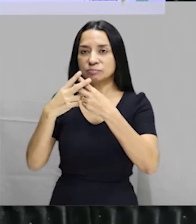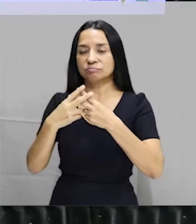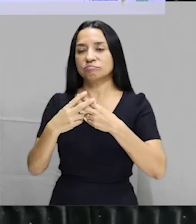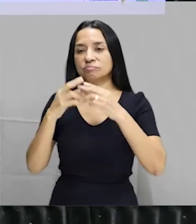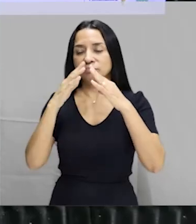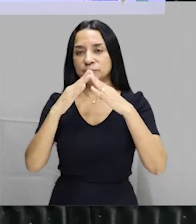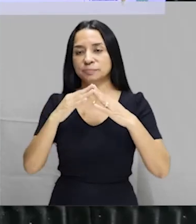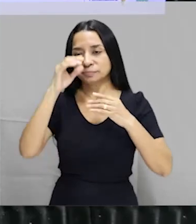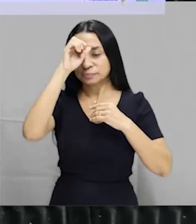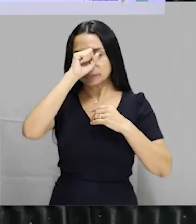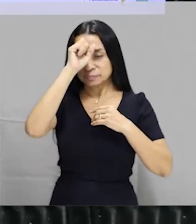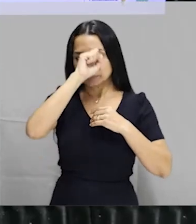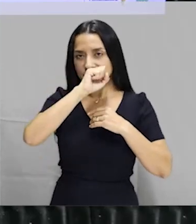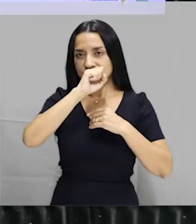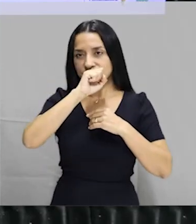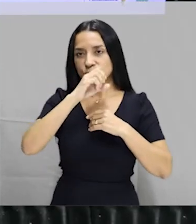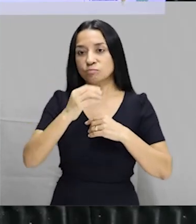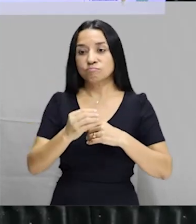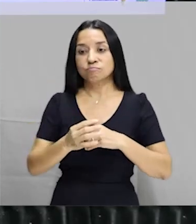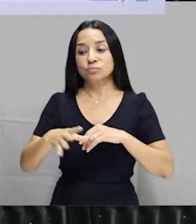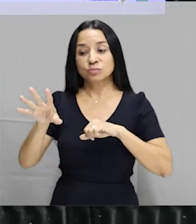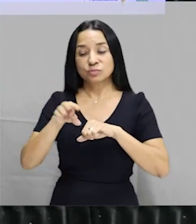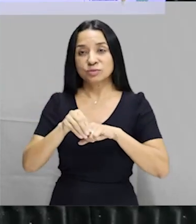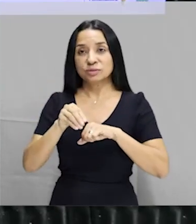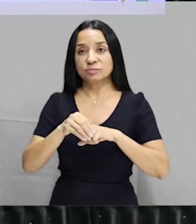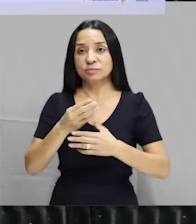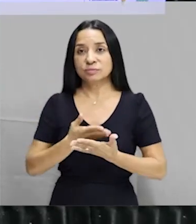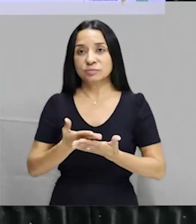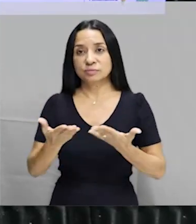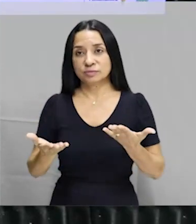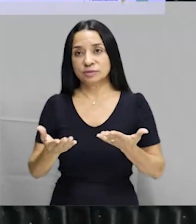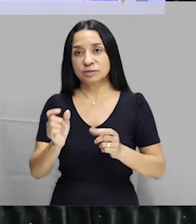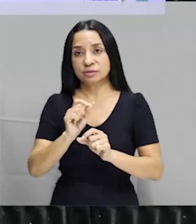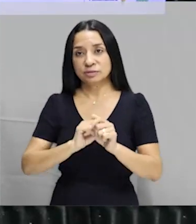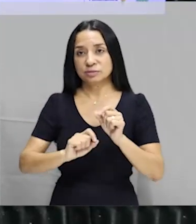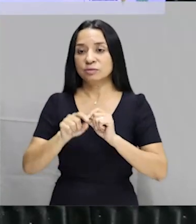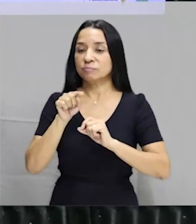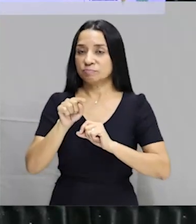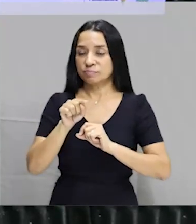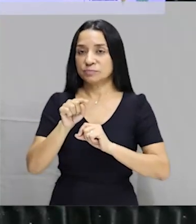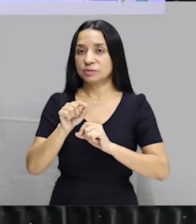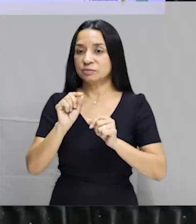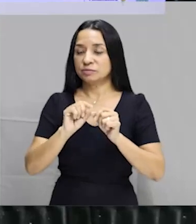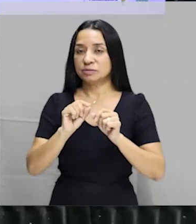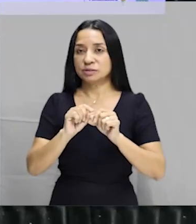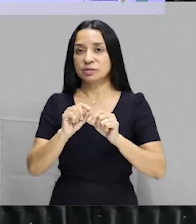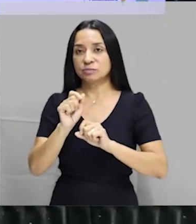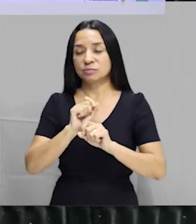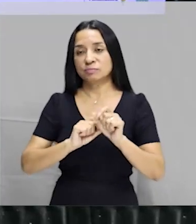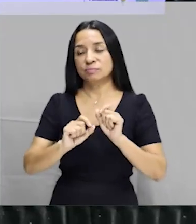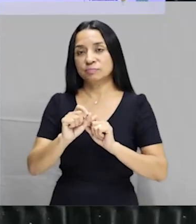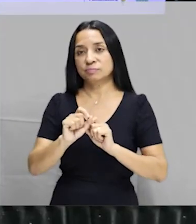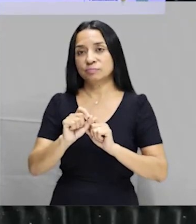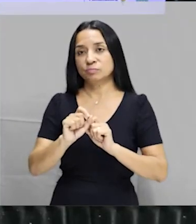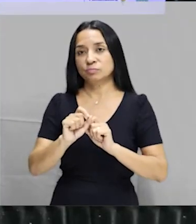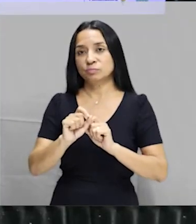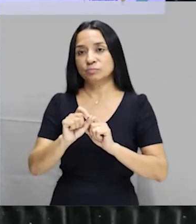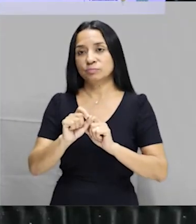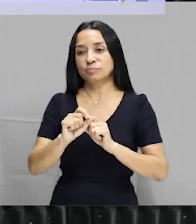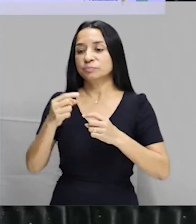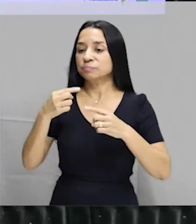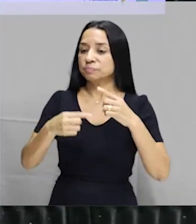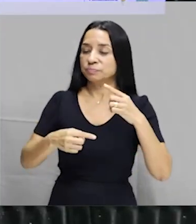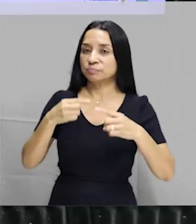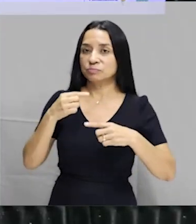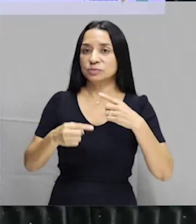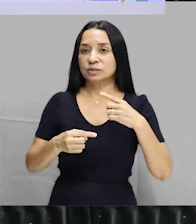Casa, aprendendo muito conhecimento para vocês que estão aí fazendo aquela